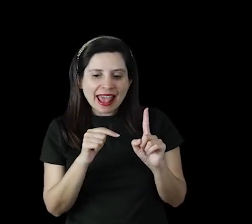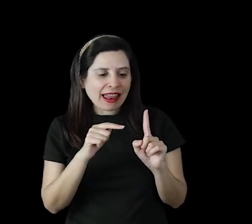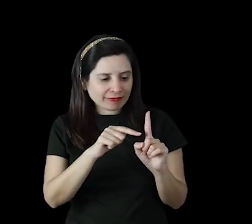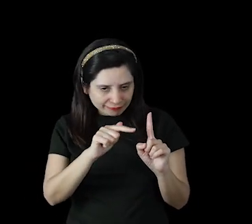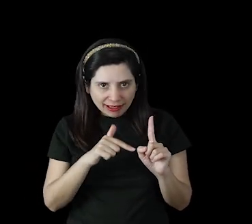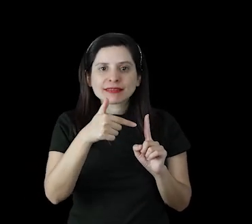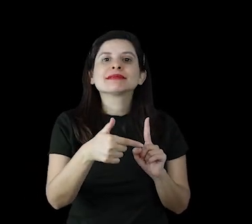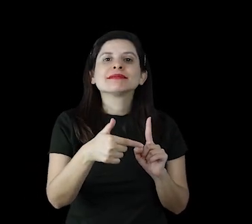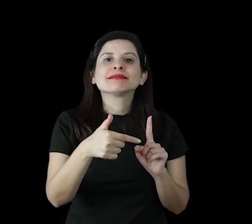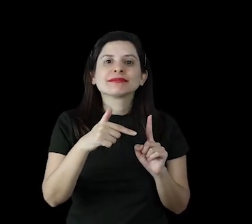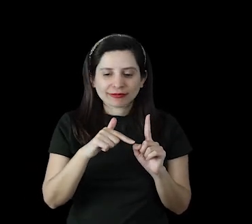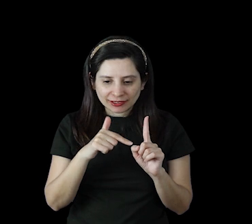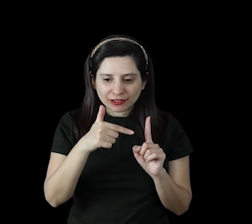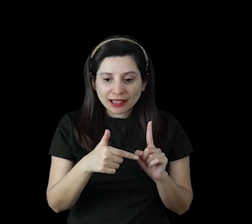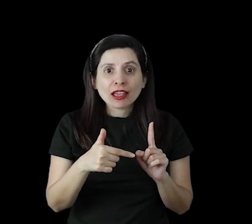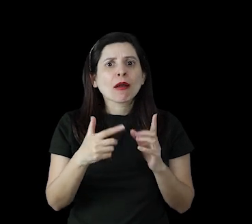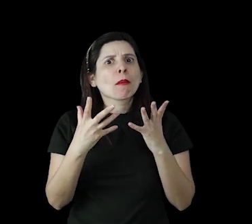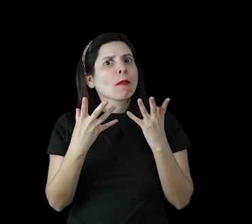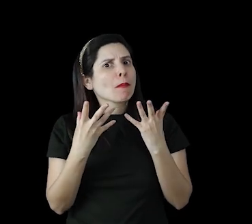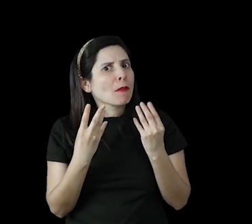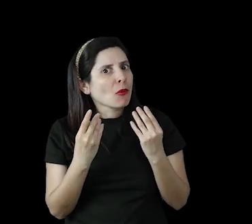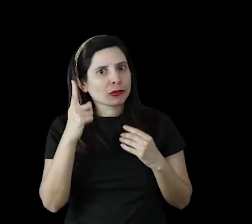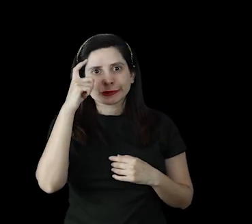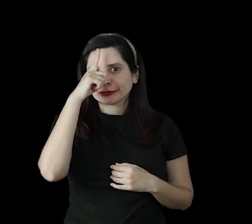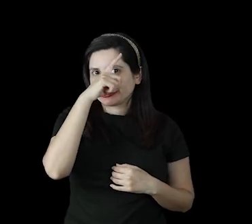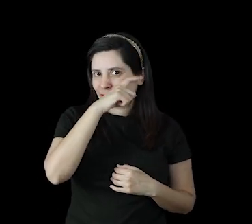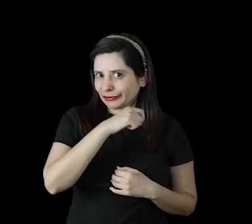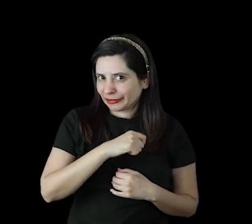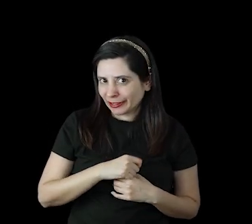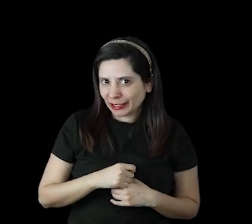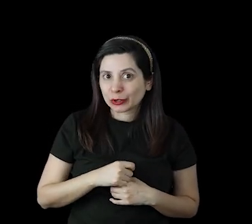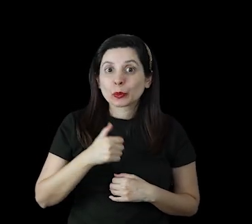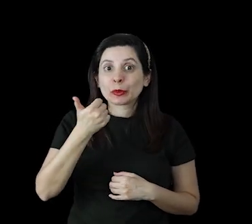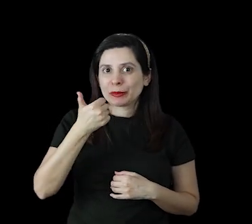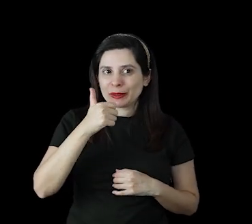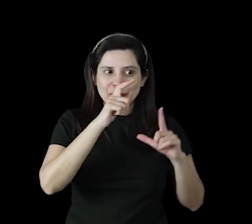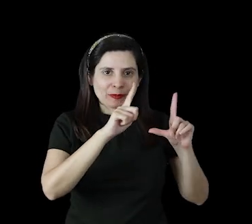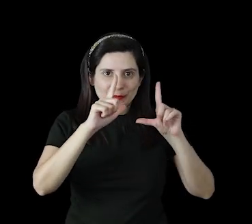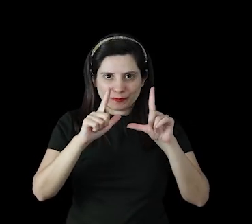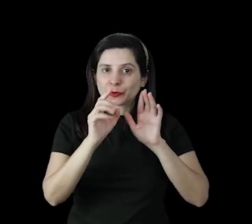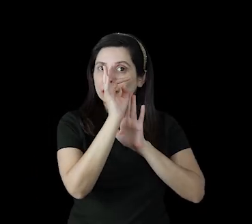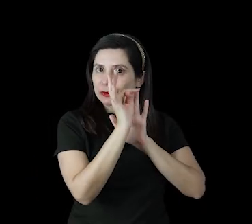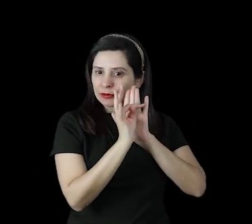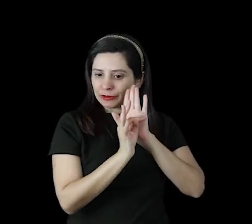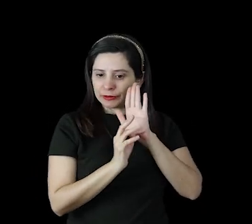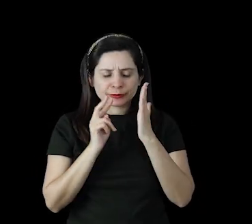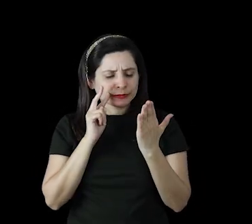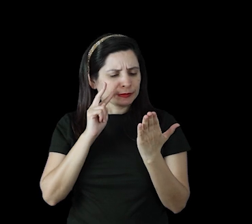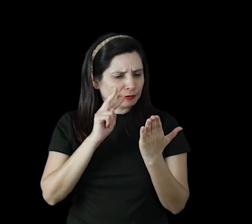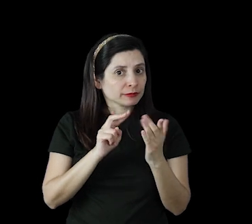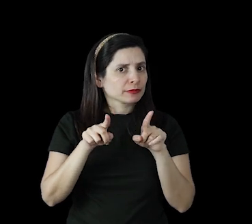agir. Eu tive muita dificuldade com o meu filme O Primeiro Ato, no roteiro,